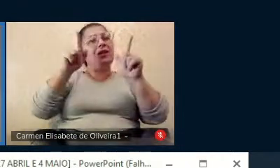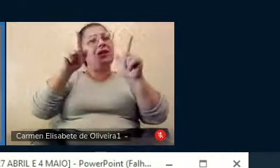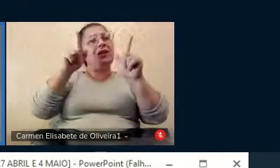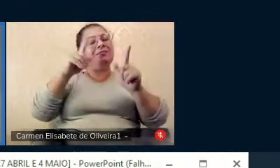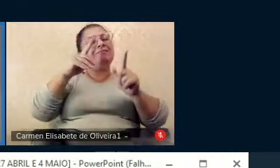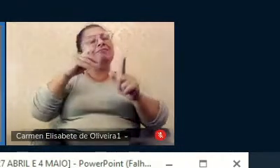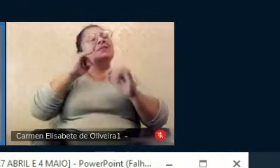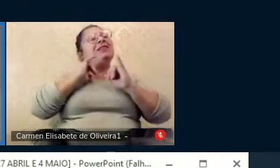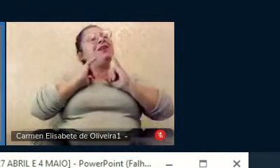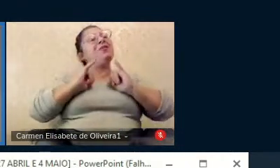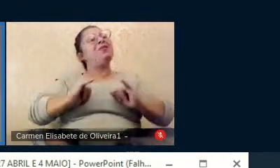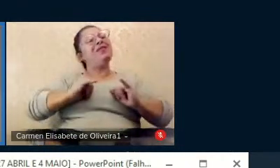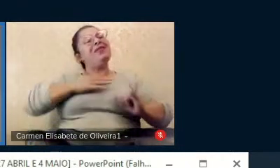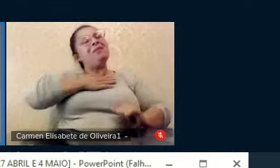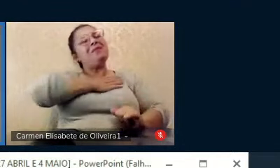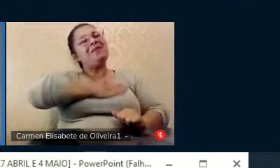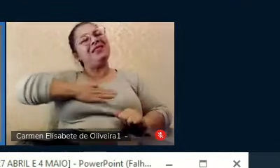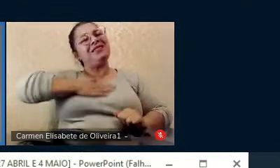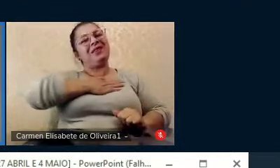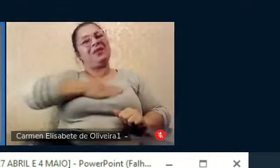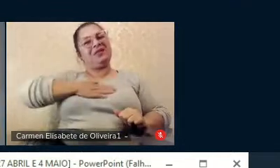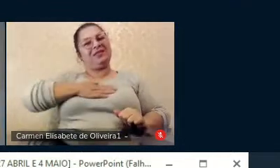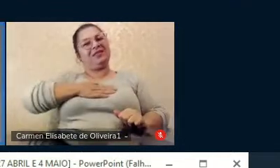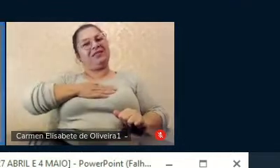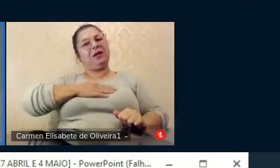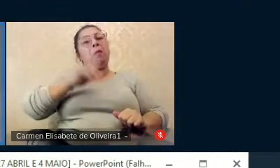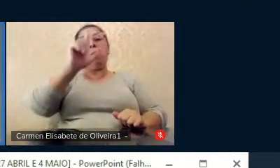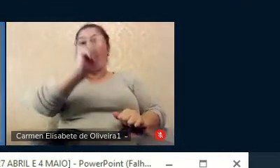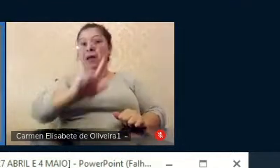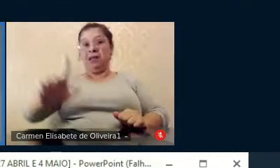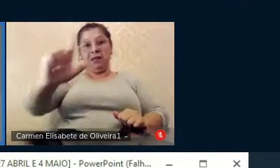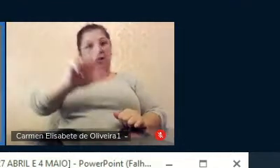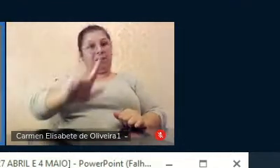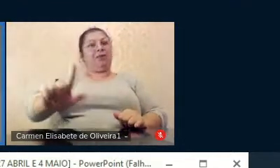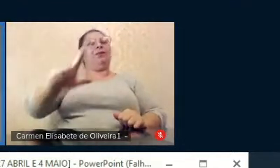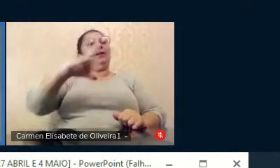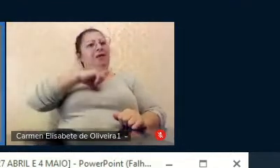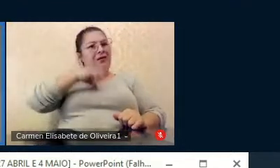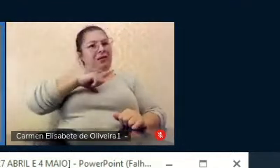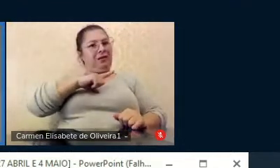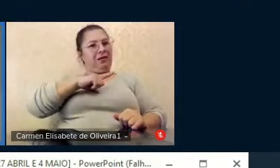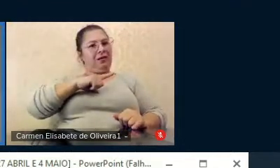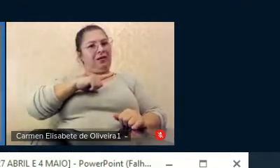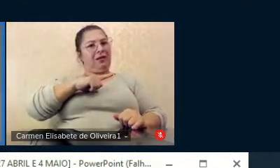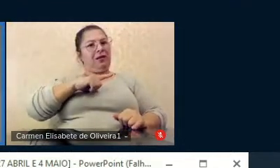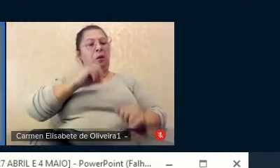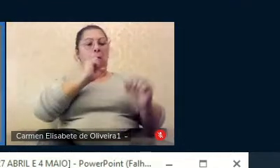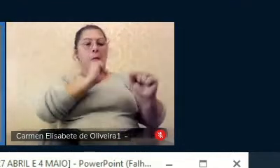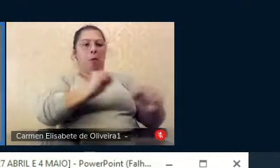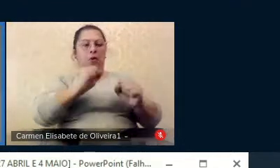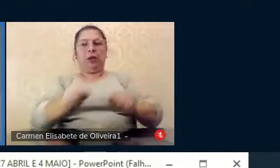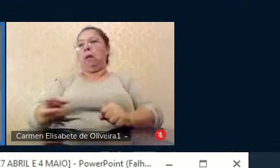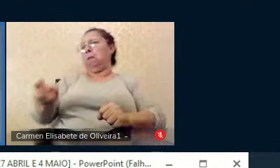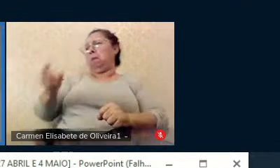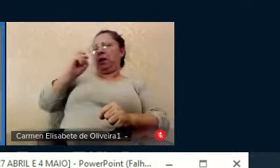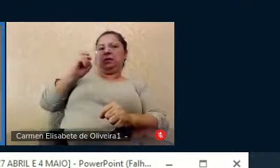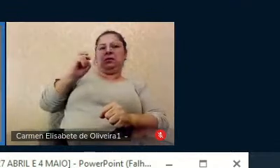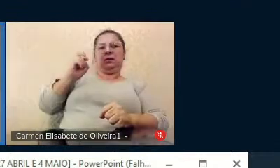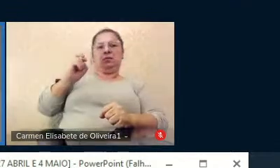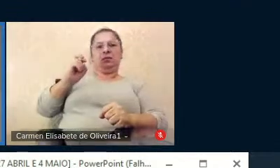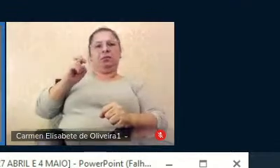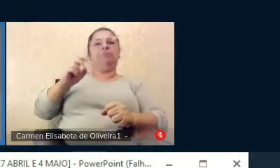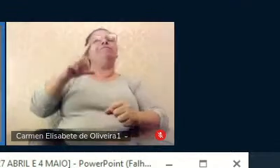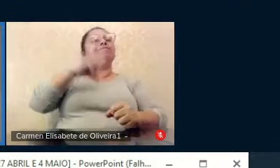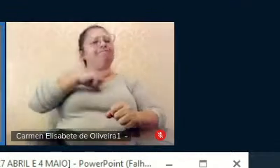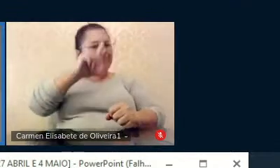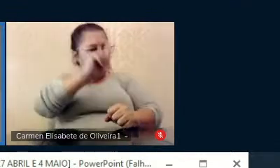diferente, né? Prazerosa. Há uma literatura sancionada, que é aquela prestigiada pelo poder, e